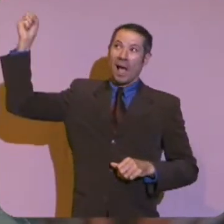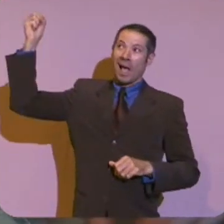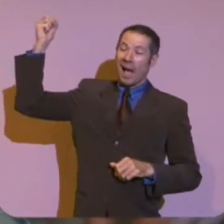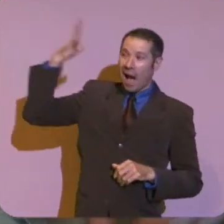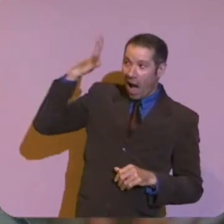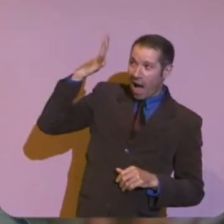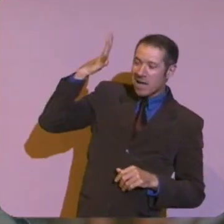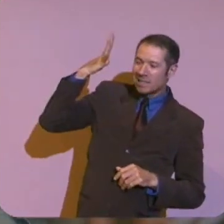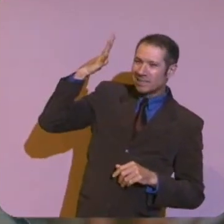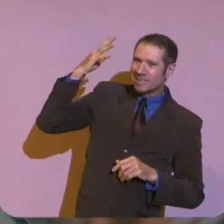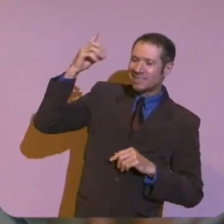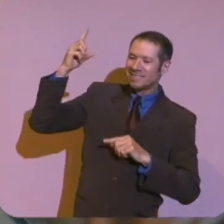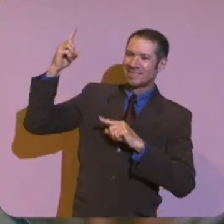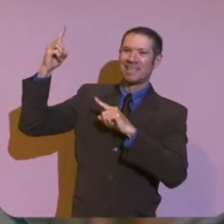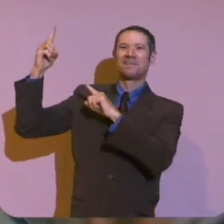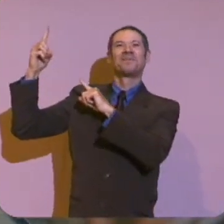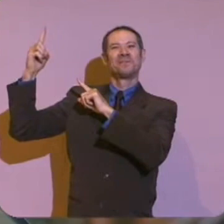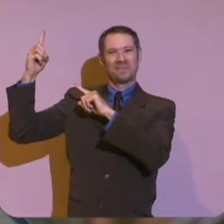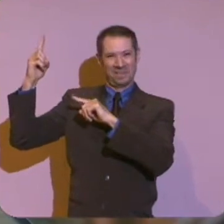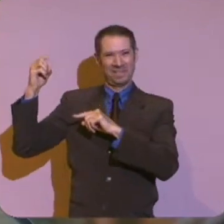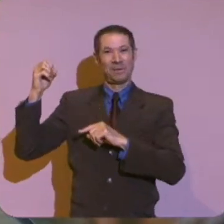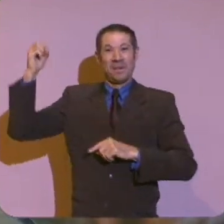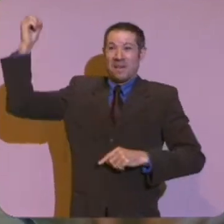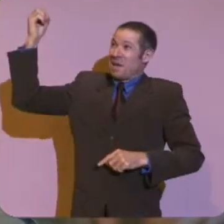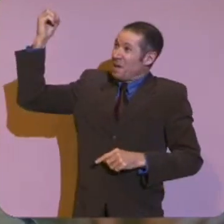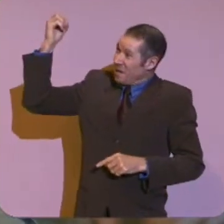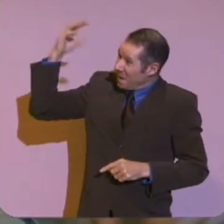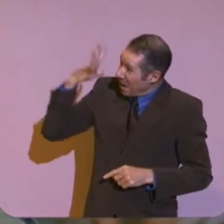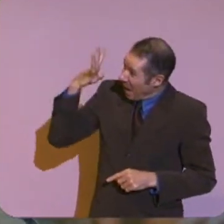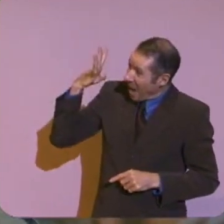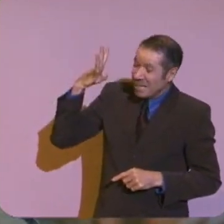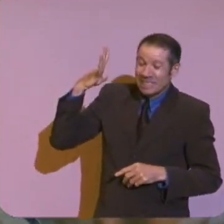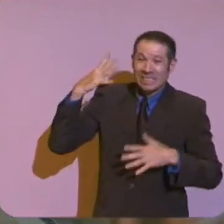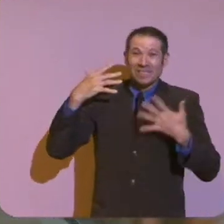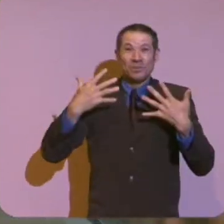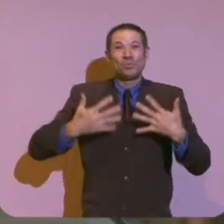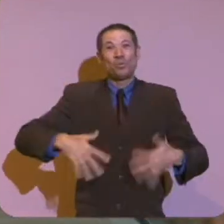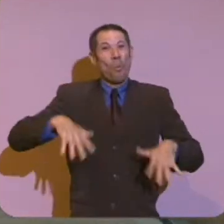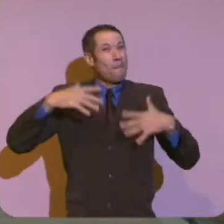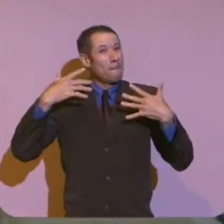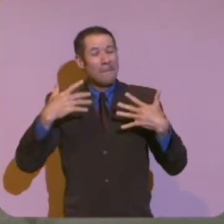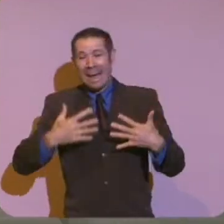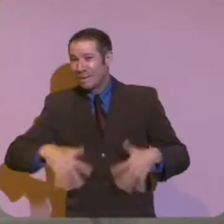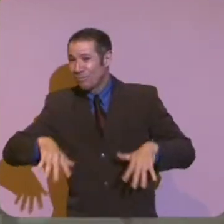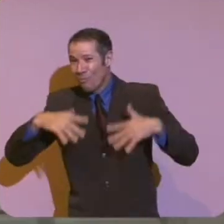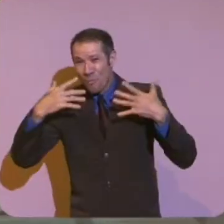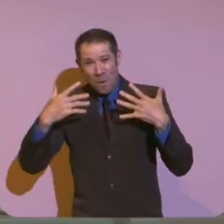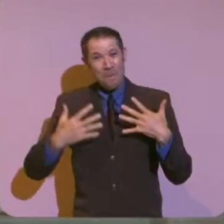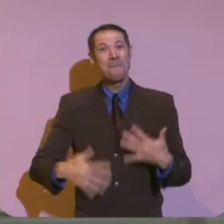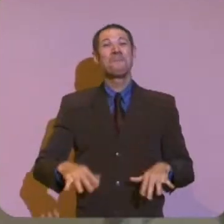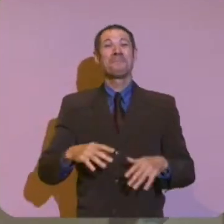de Deus. Graça de Deus é algo tremendo, é tremendo.